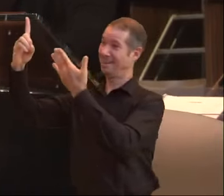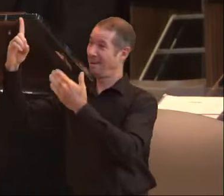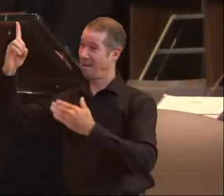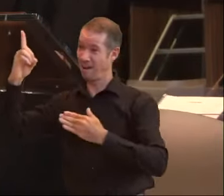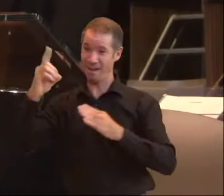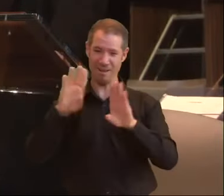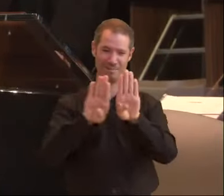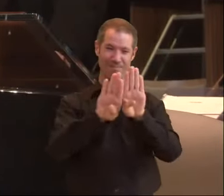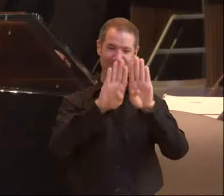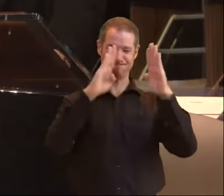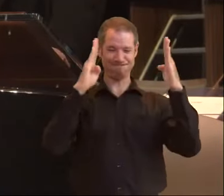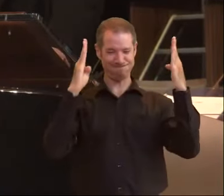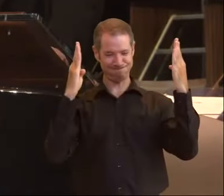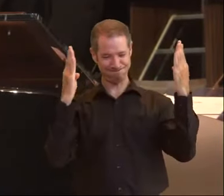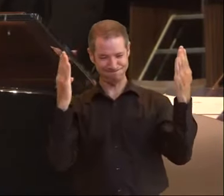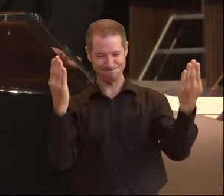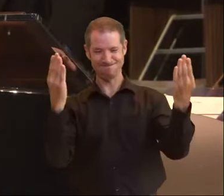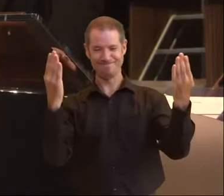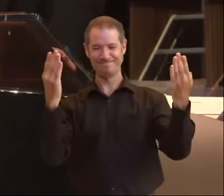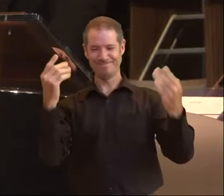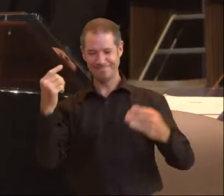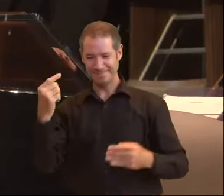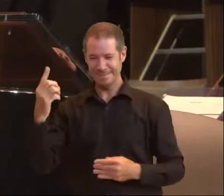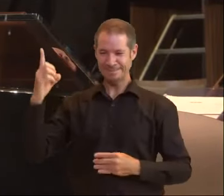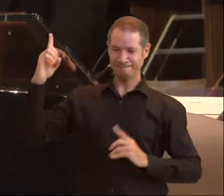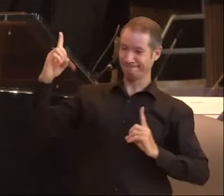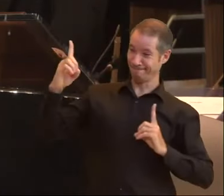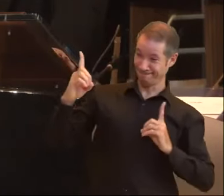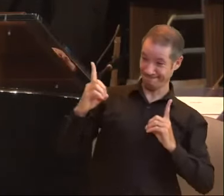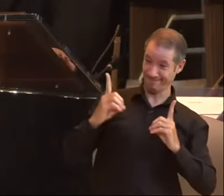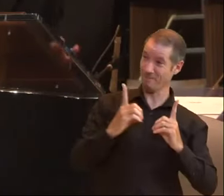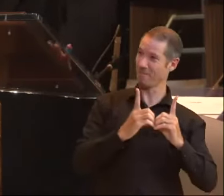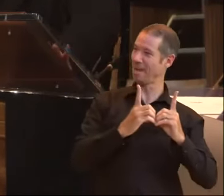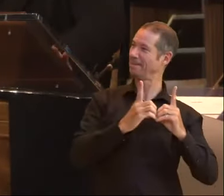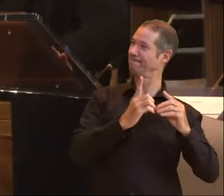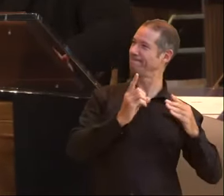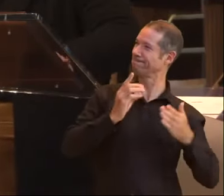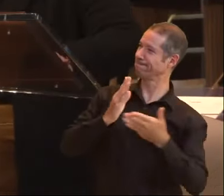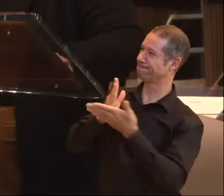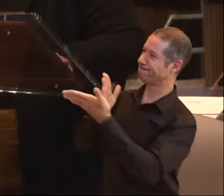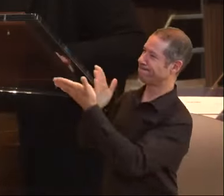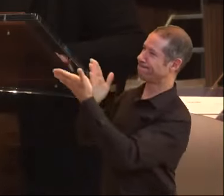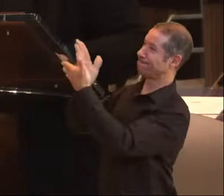a porta para você passar.